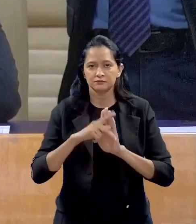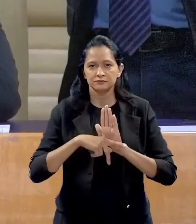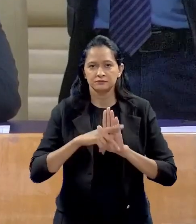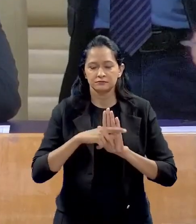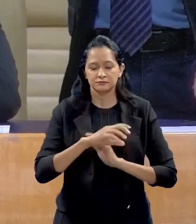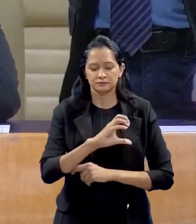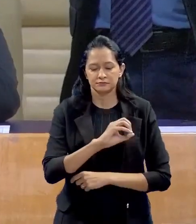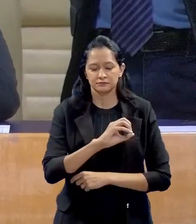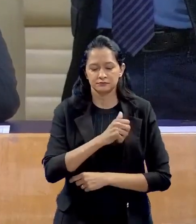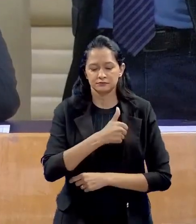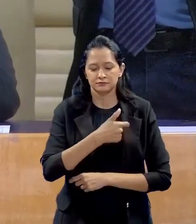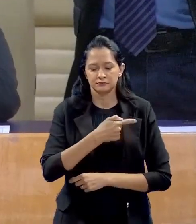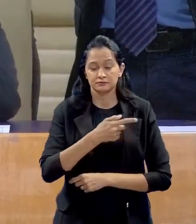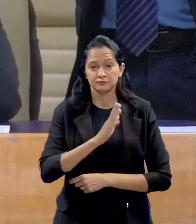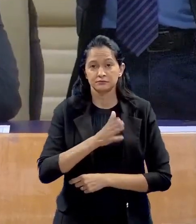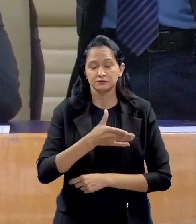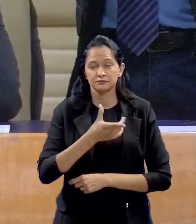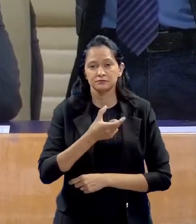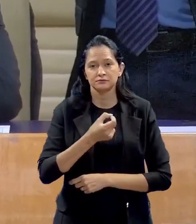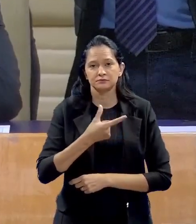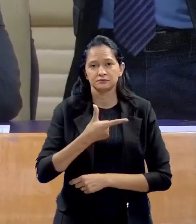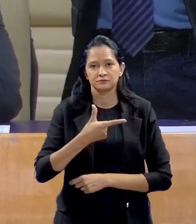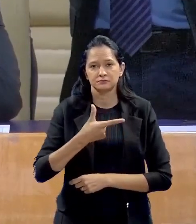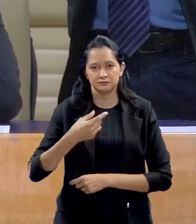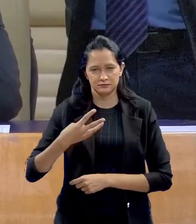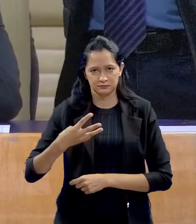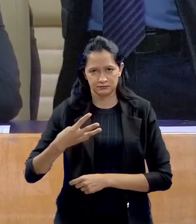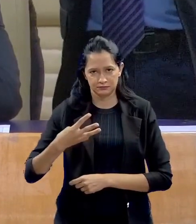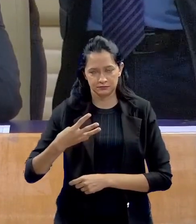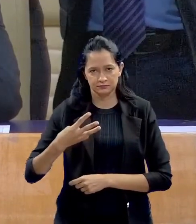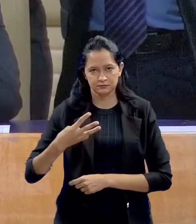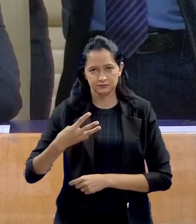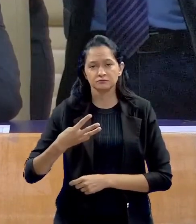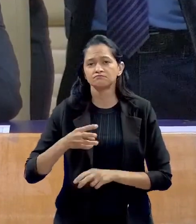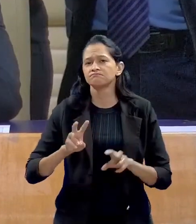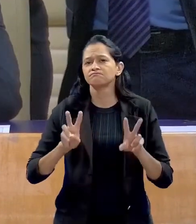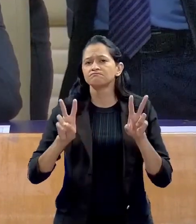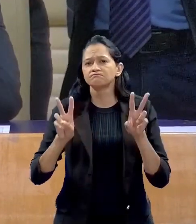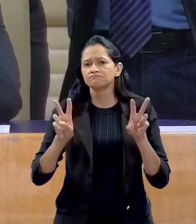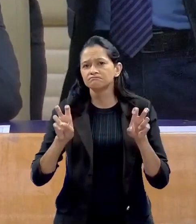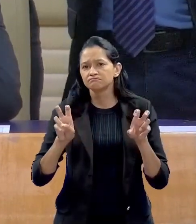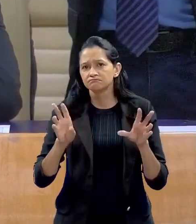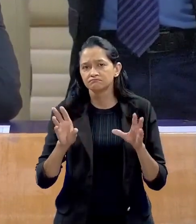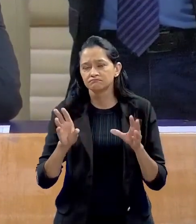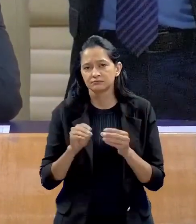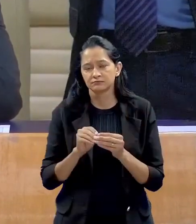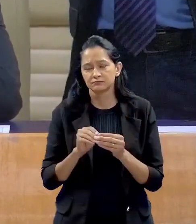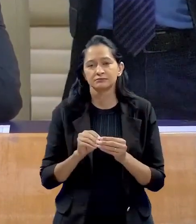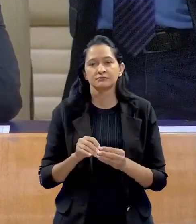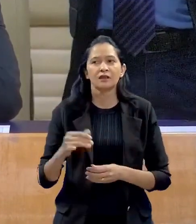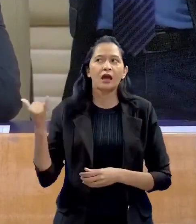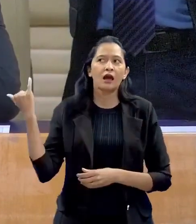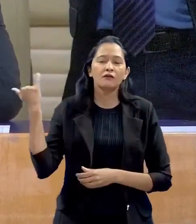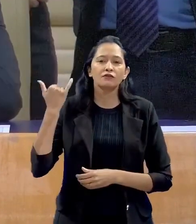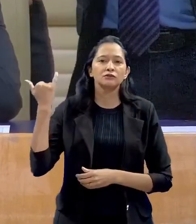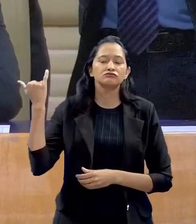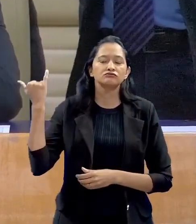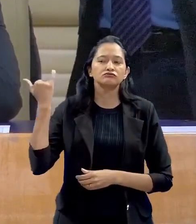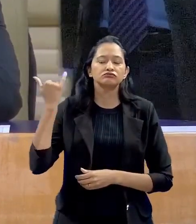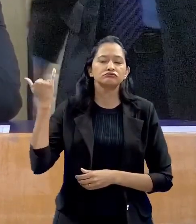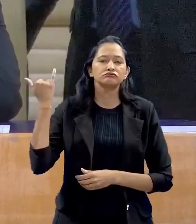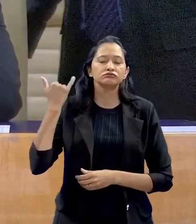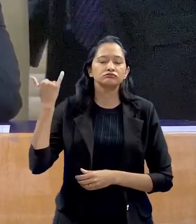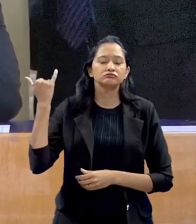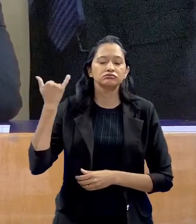017, 2023, do ilustre vereador William Veloso, que dispõe sobre a utilização de sinais sonoros adequados para alunos com